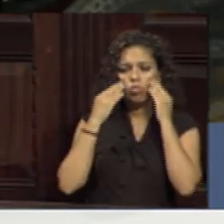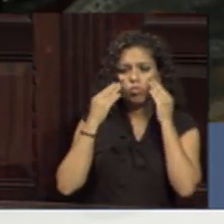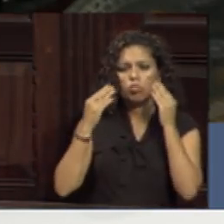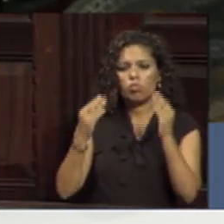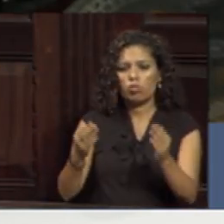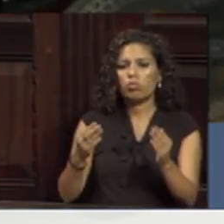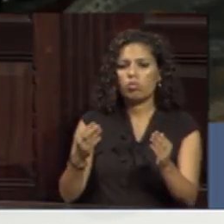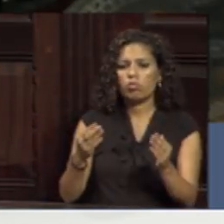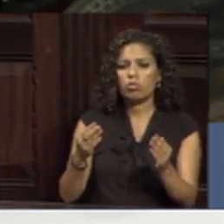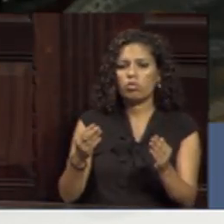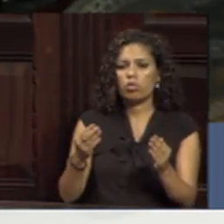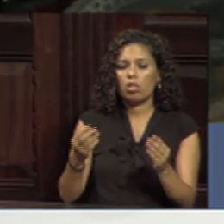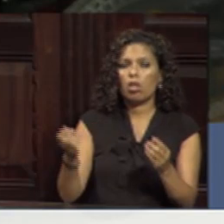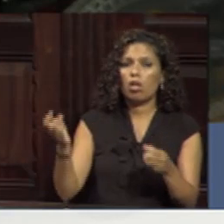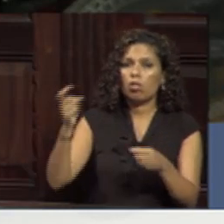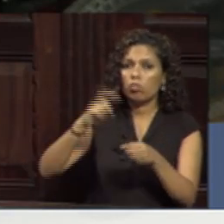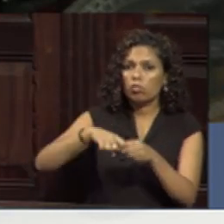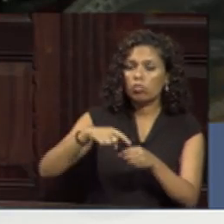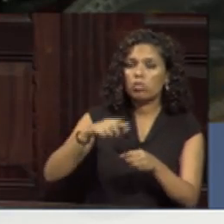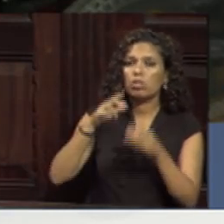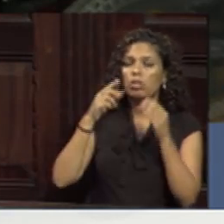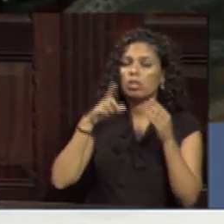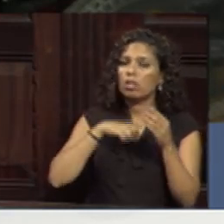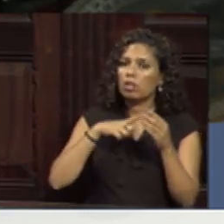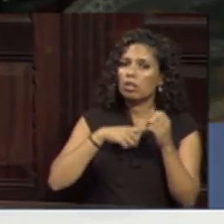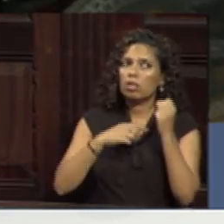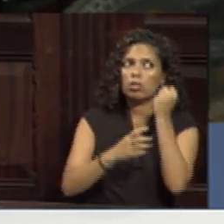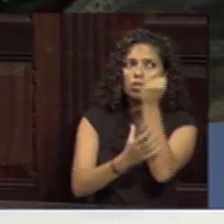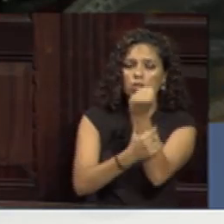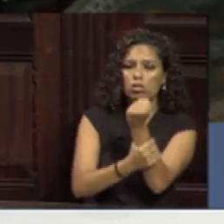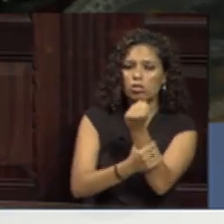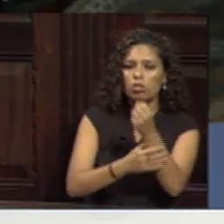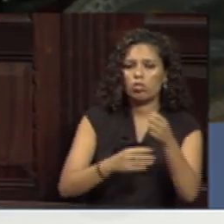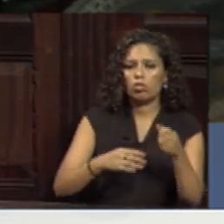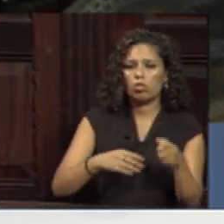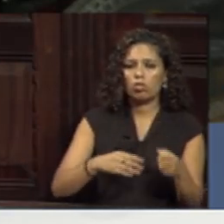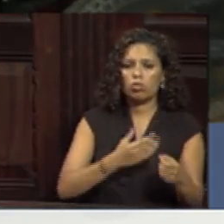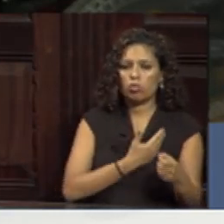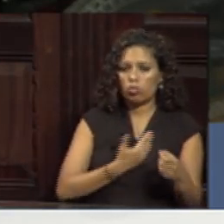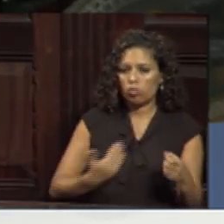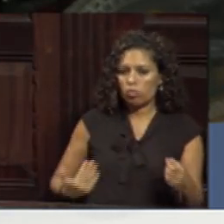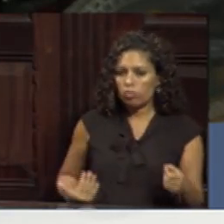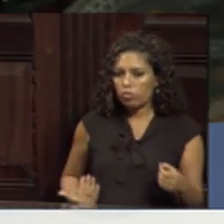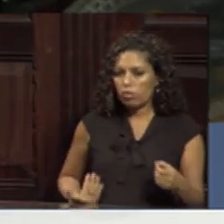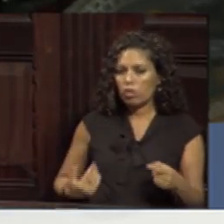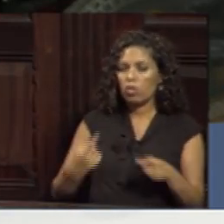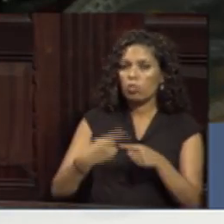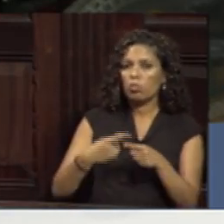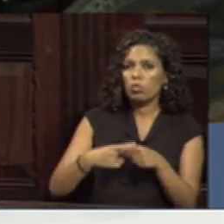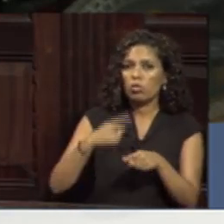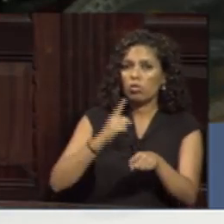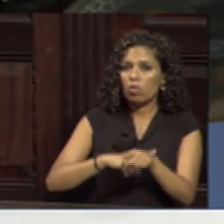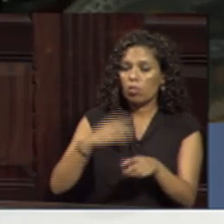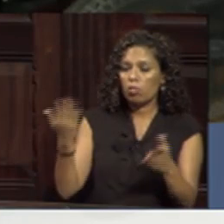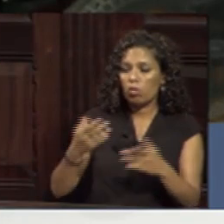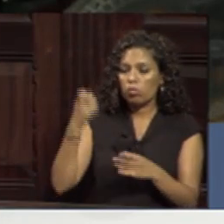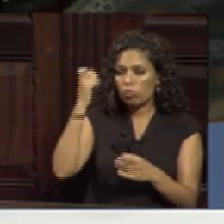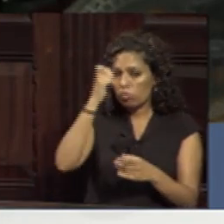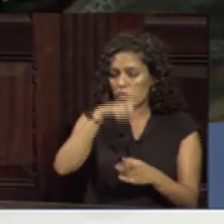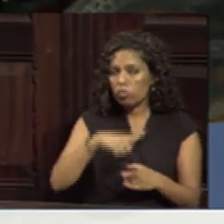as estruturas de segurança do Estado e do nosso poder, porque os tempos são difíceis e